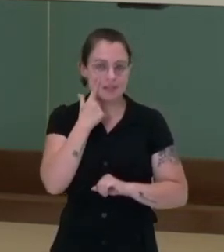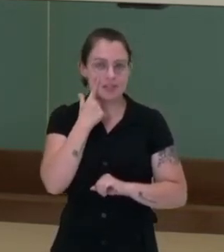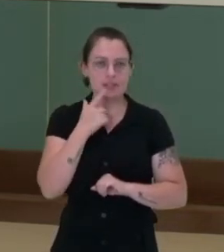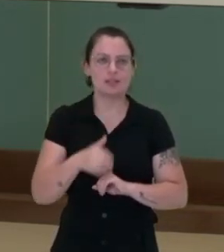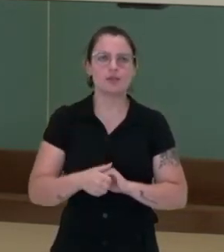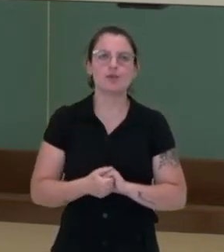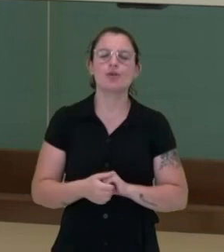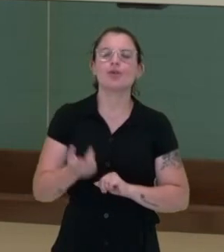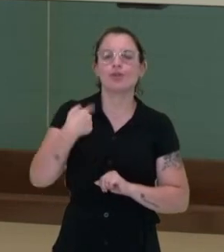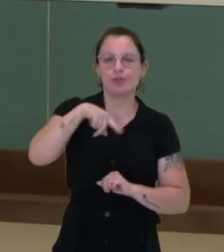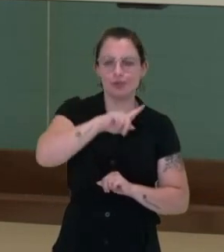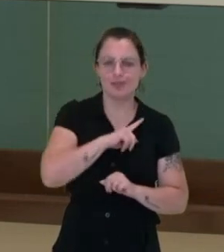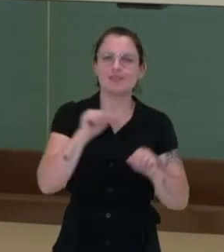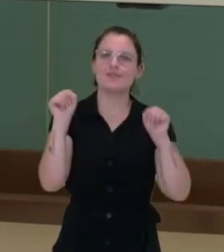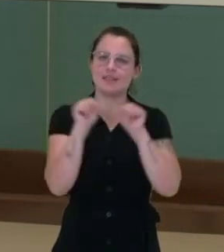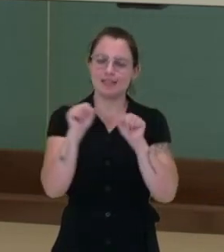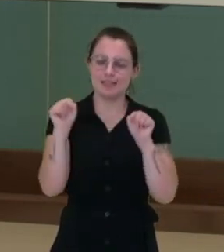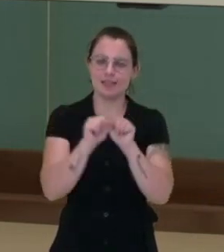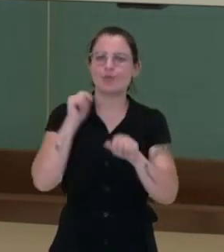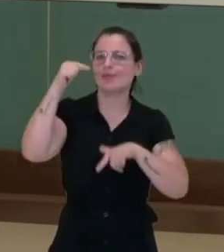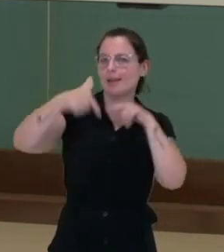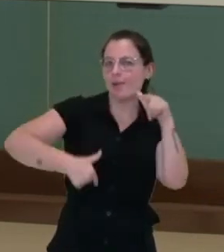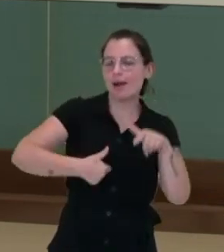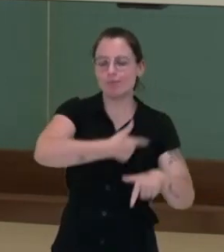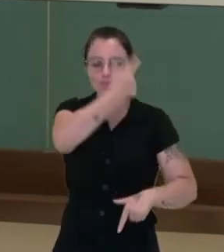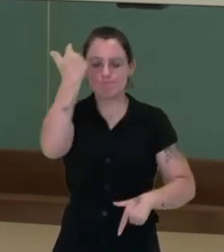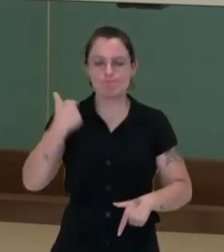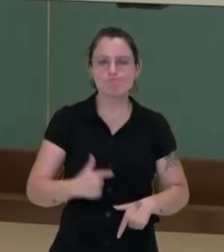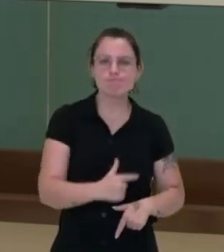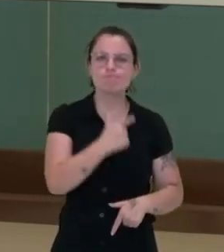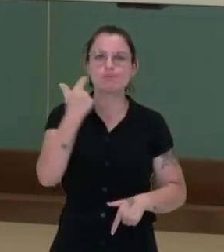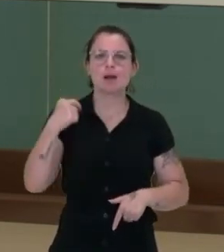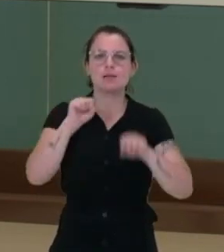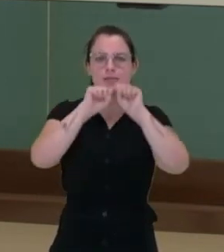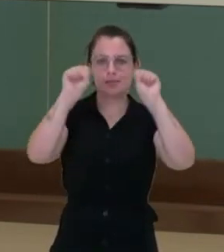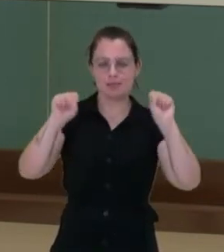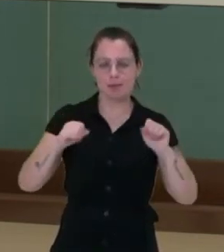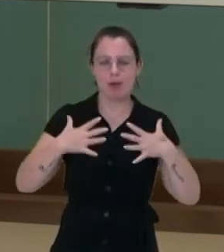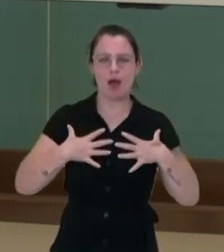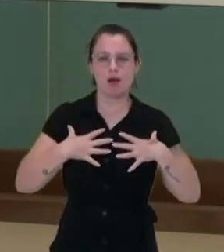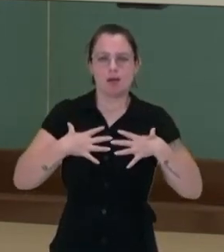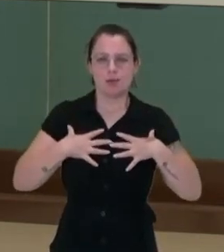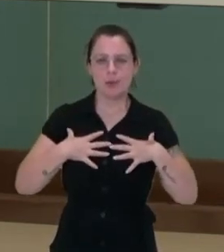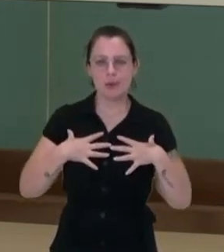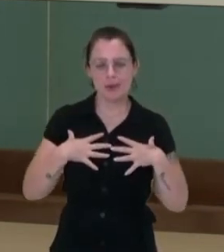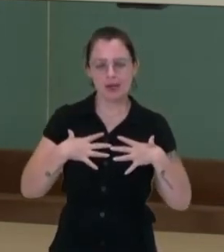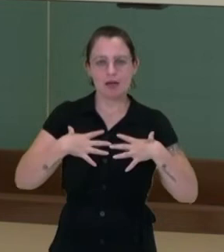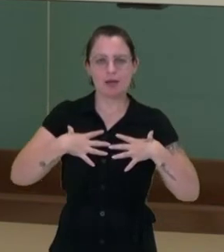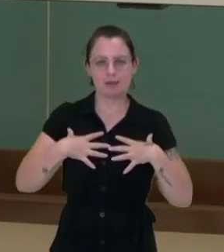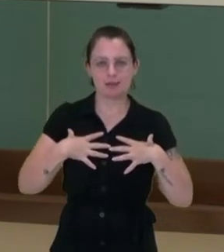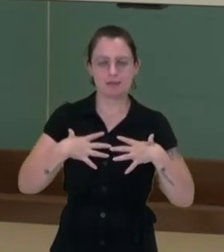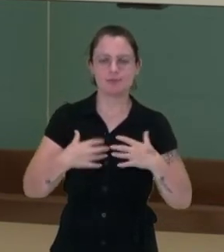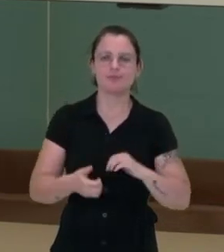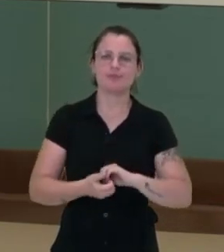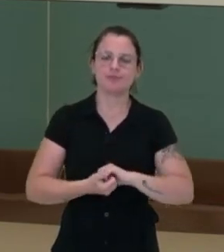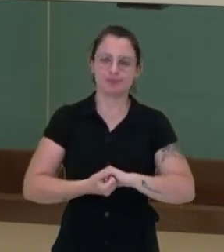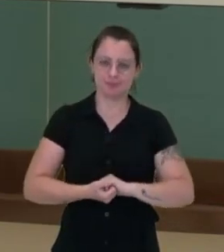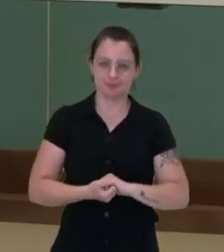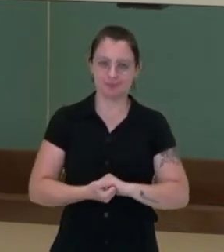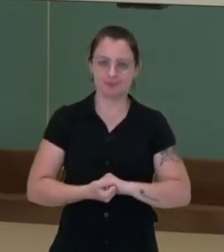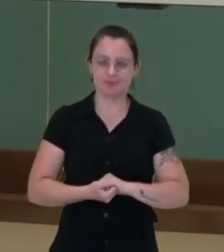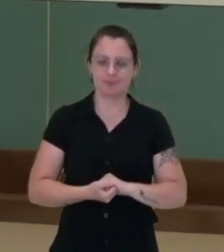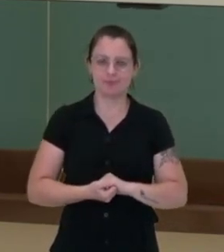um trabalho do meu sistema respiratório, a captura de oxigênio e liberando para o ambiente